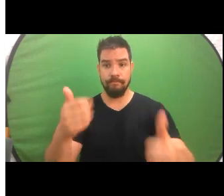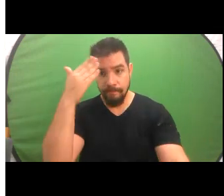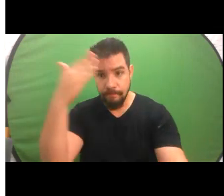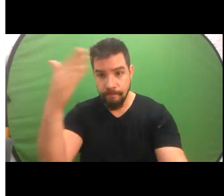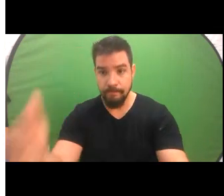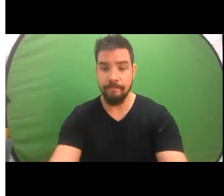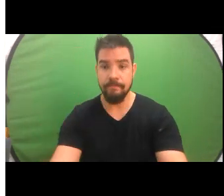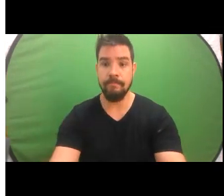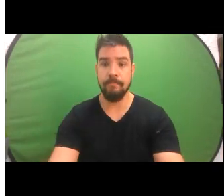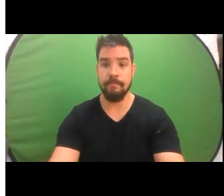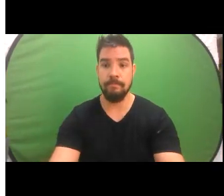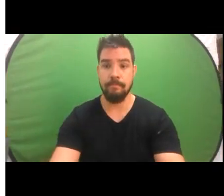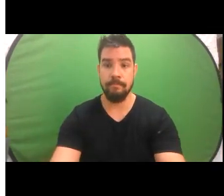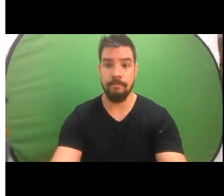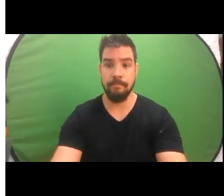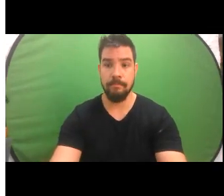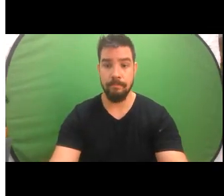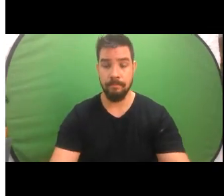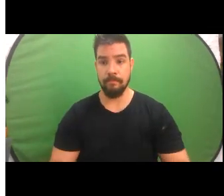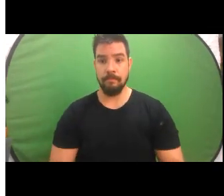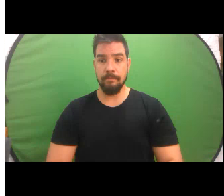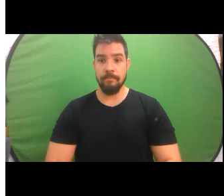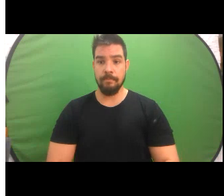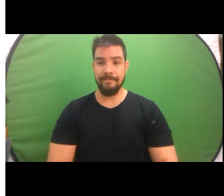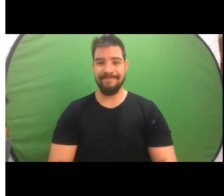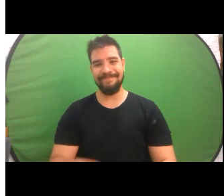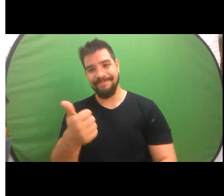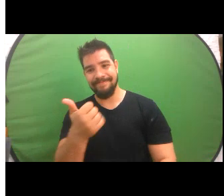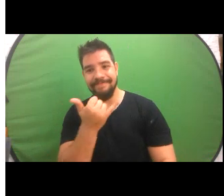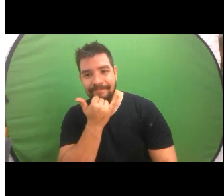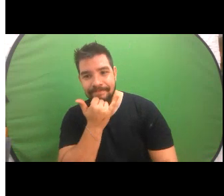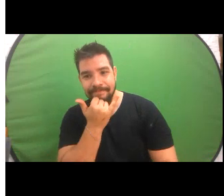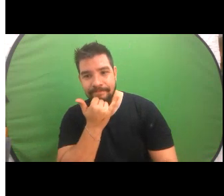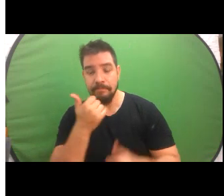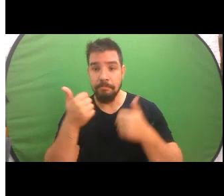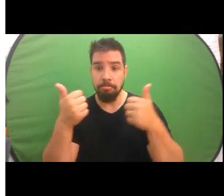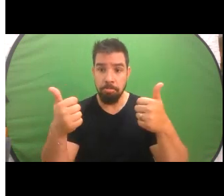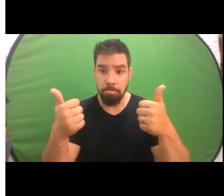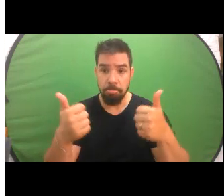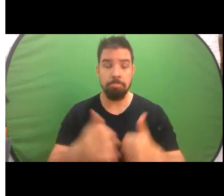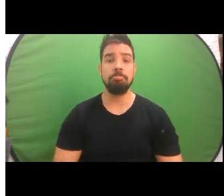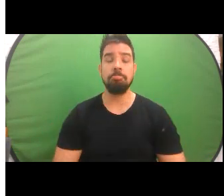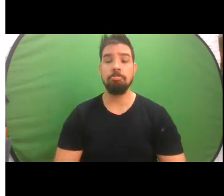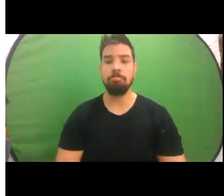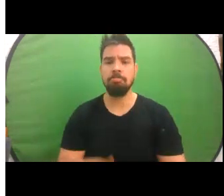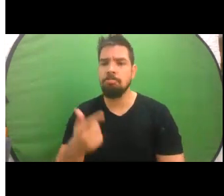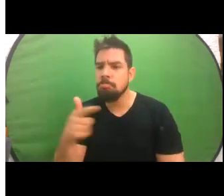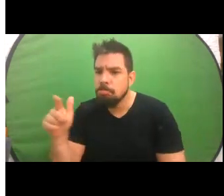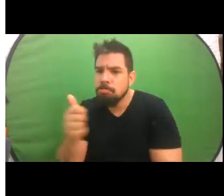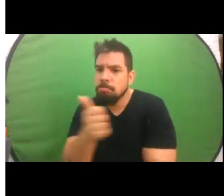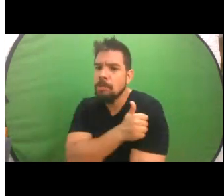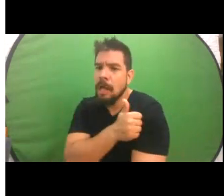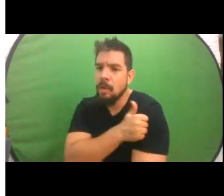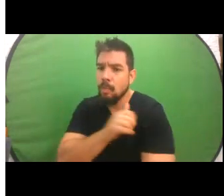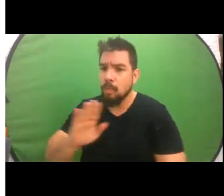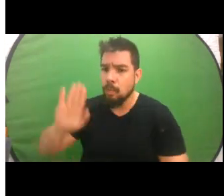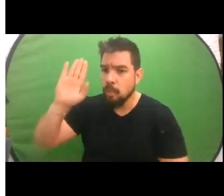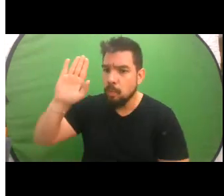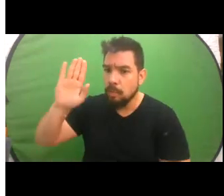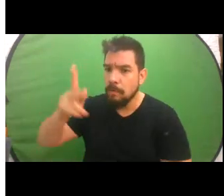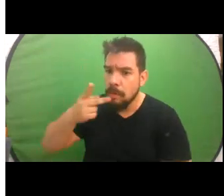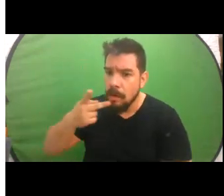aqui no chat. Isso. Obrigada, viu? Quem era a aluna que ia falar? Eu pedi só para